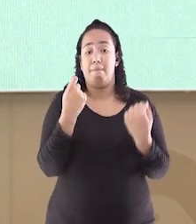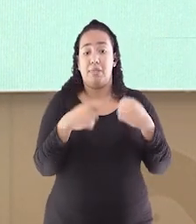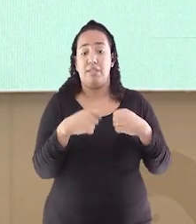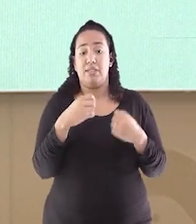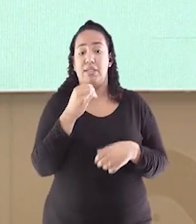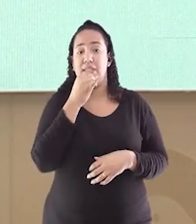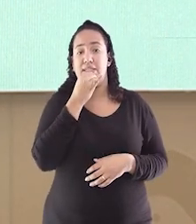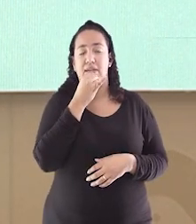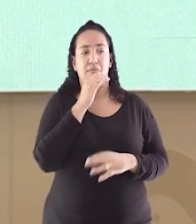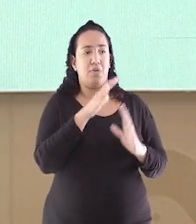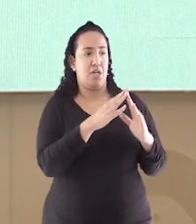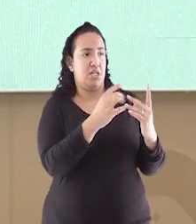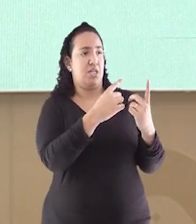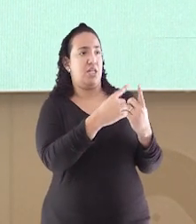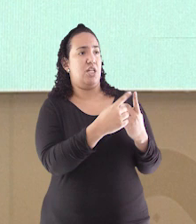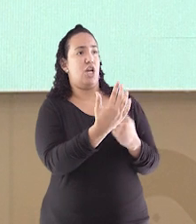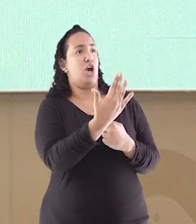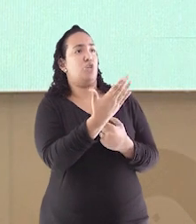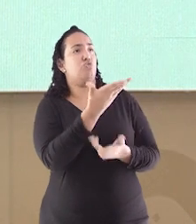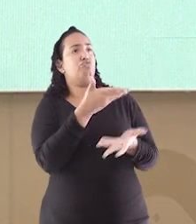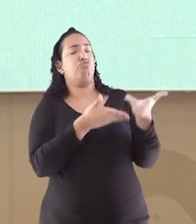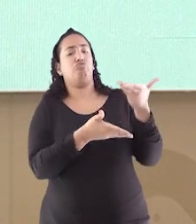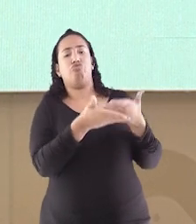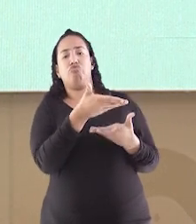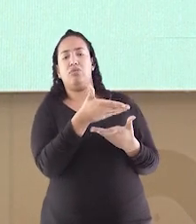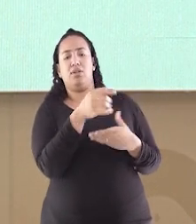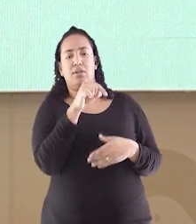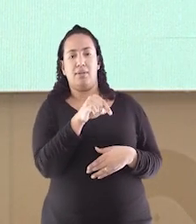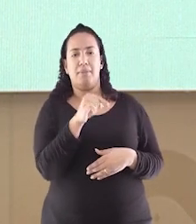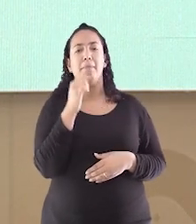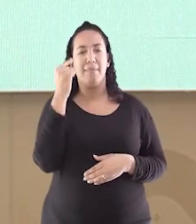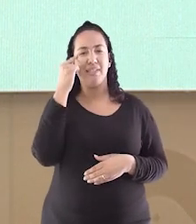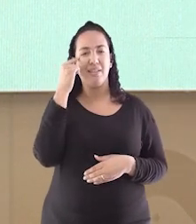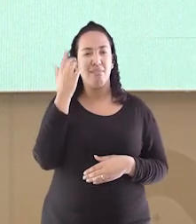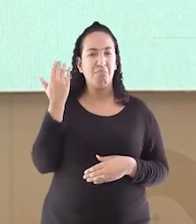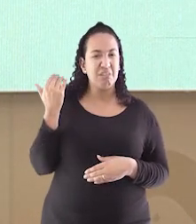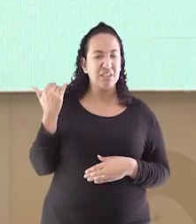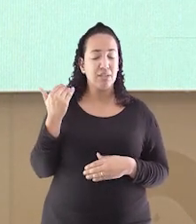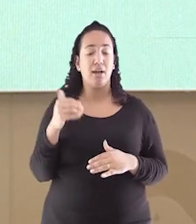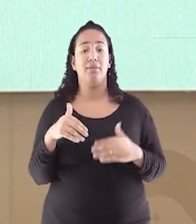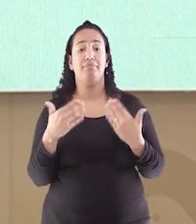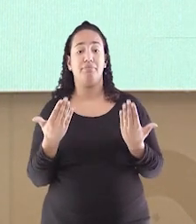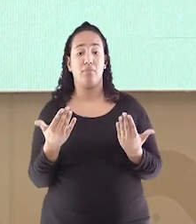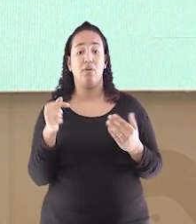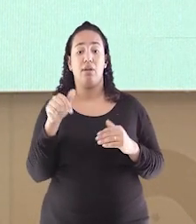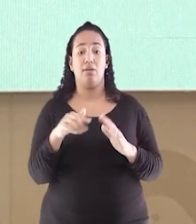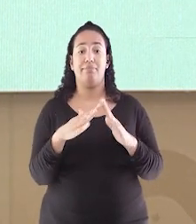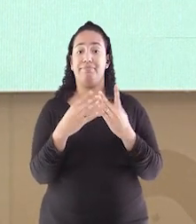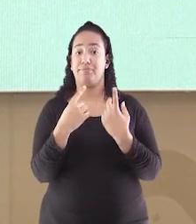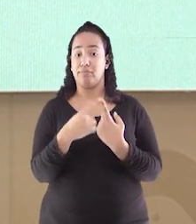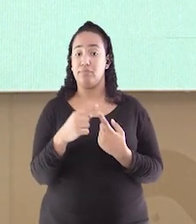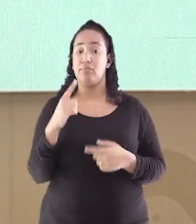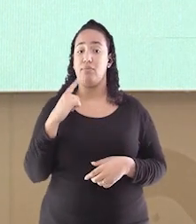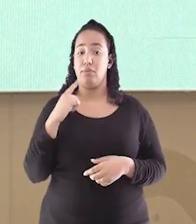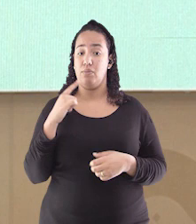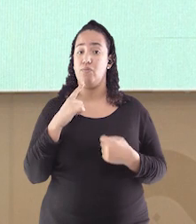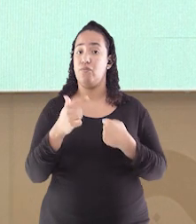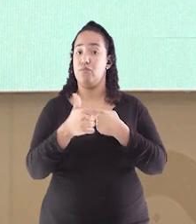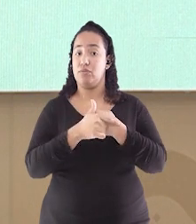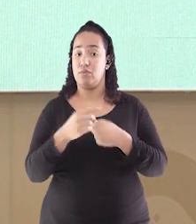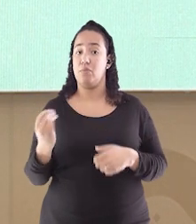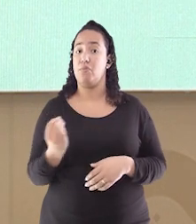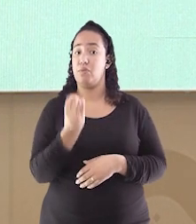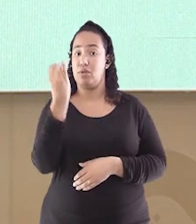um intermediário da Igreja era um pensamento muito comum na época. Vimos que a Igreja possuía um grande papel dentro